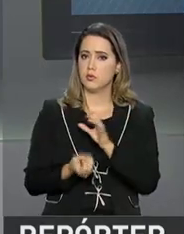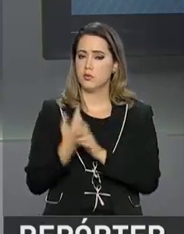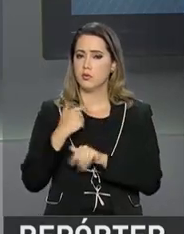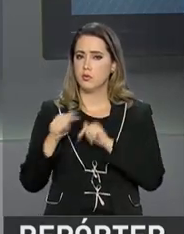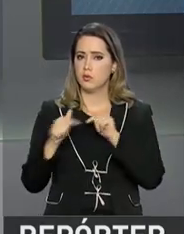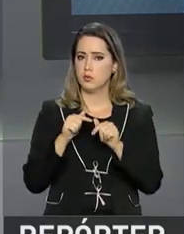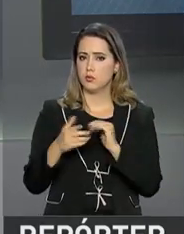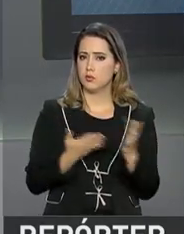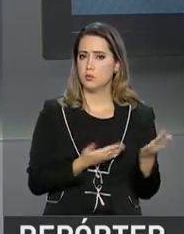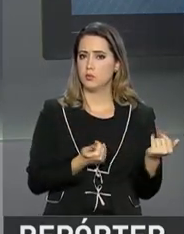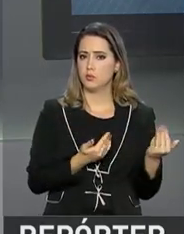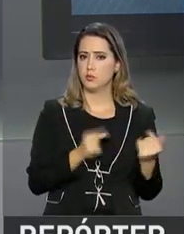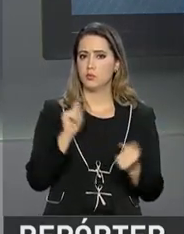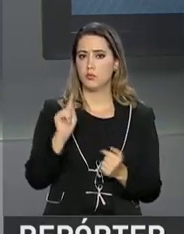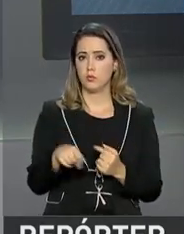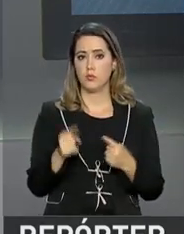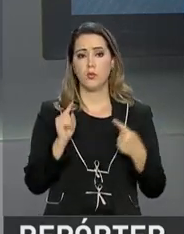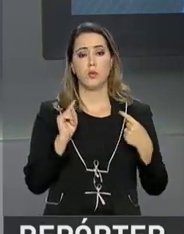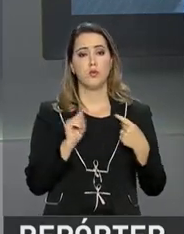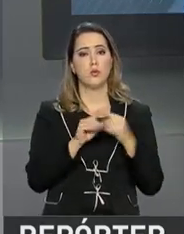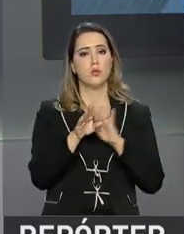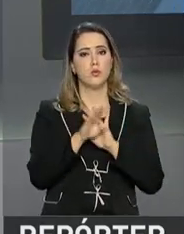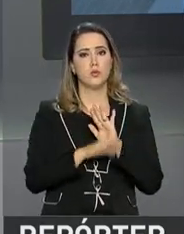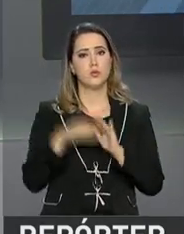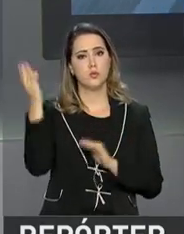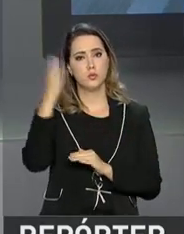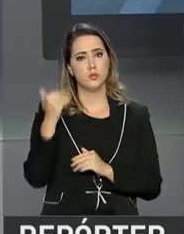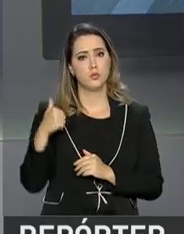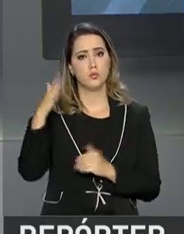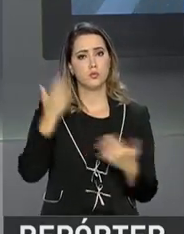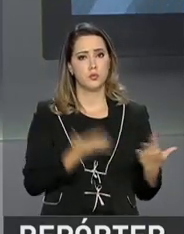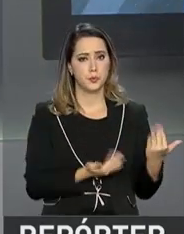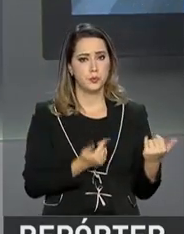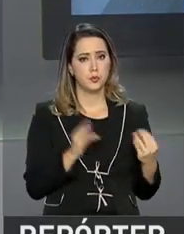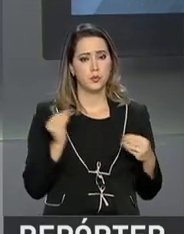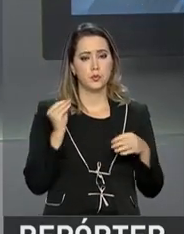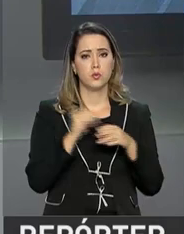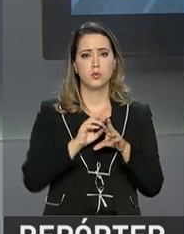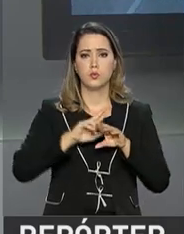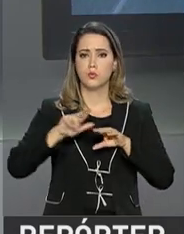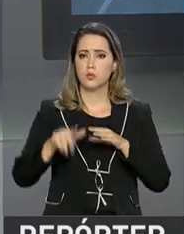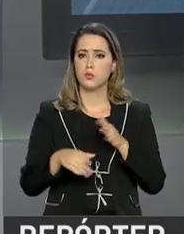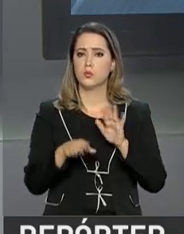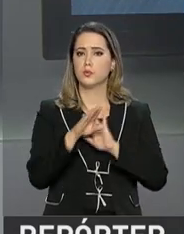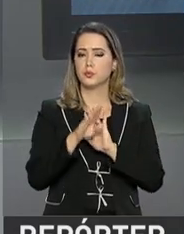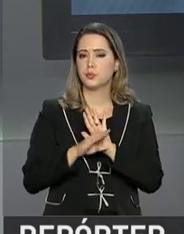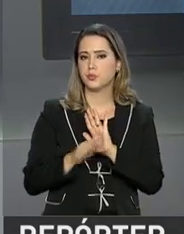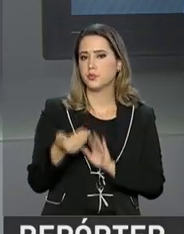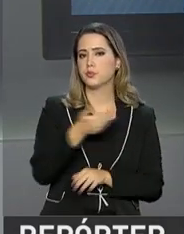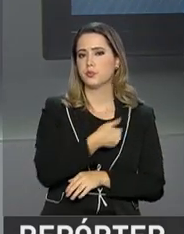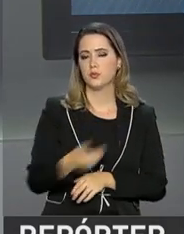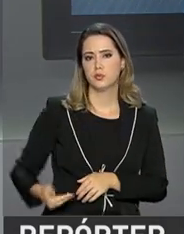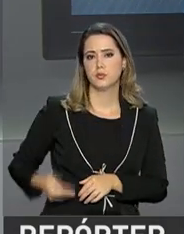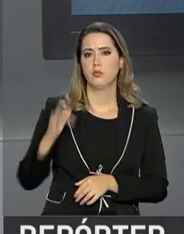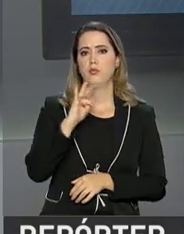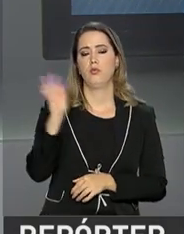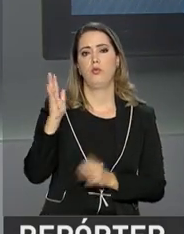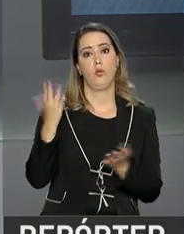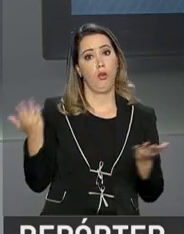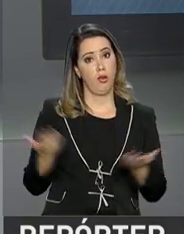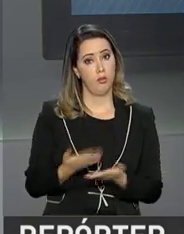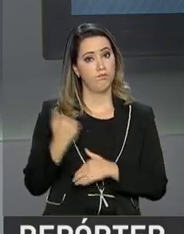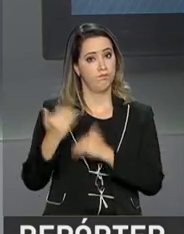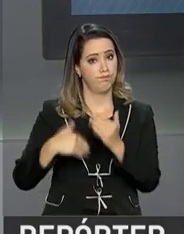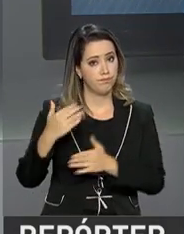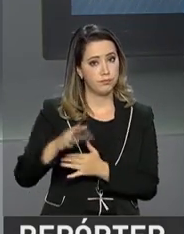voltadas para a juventude uma delas é o programa brasil mais jovem que inclui diferentes projetos do governo federal e que a partir de